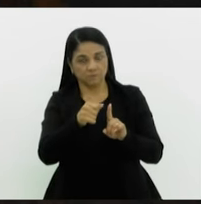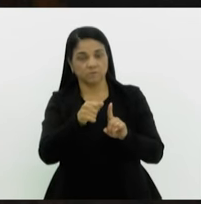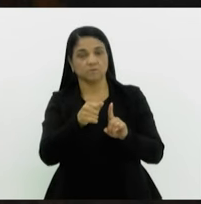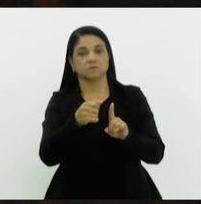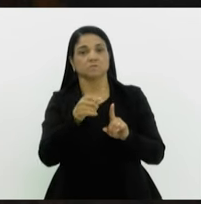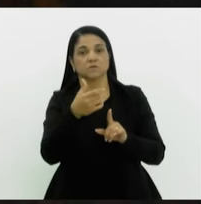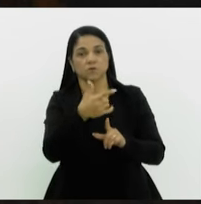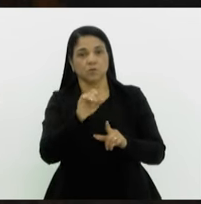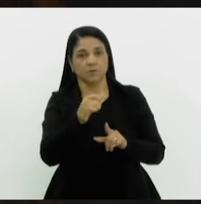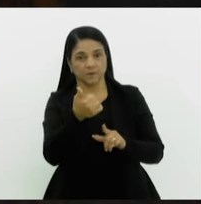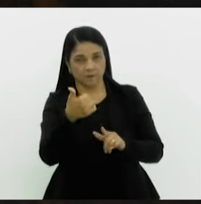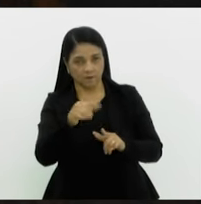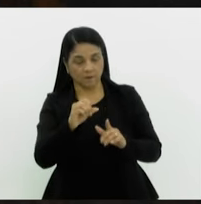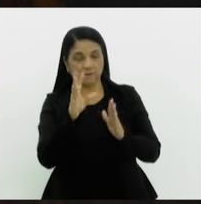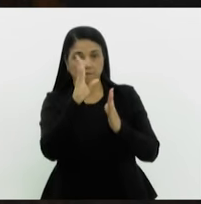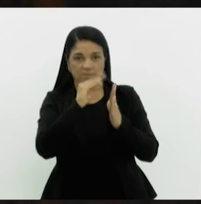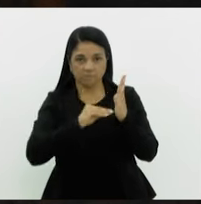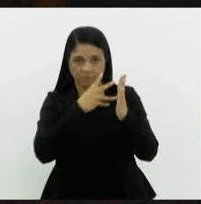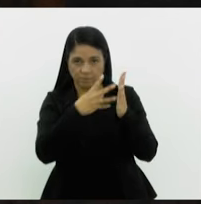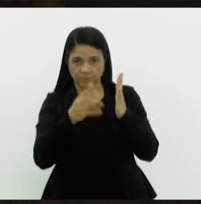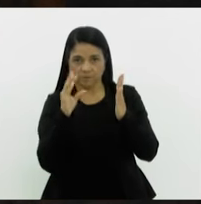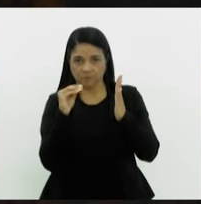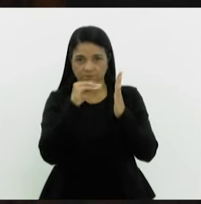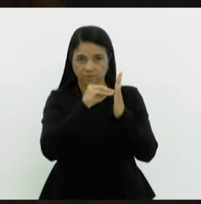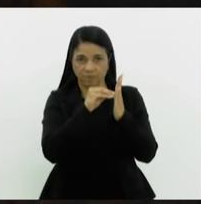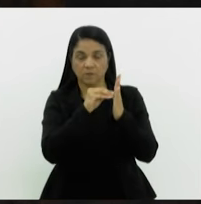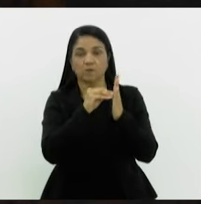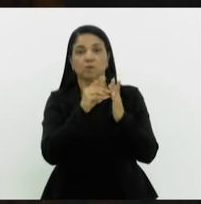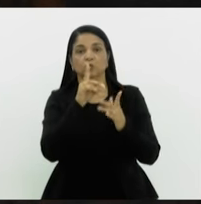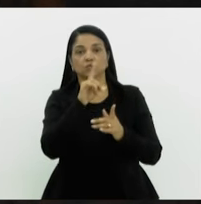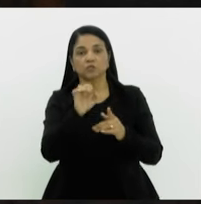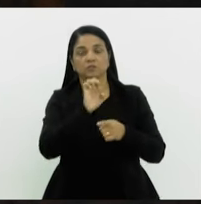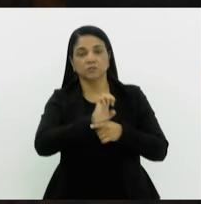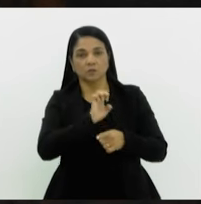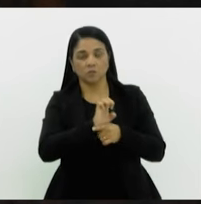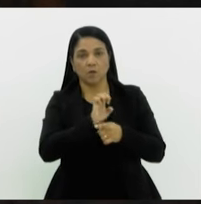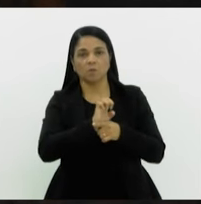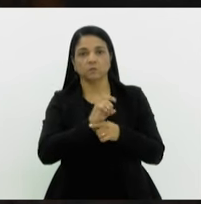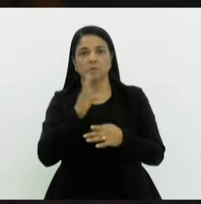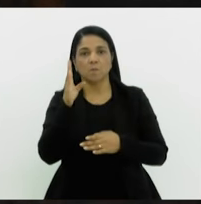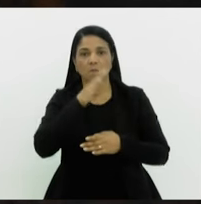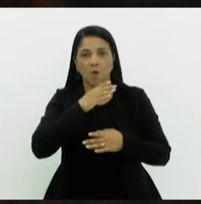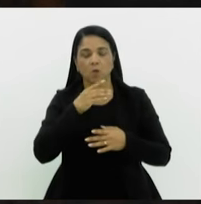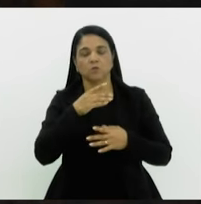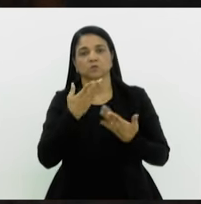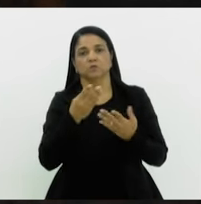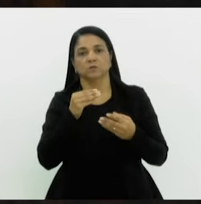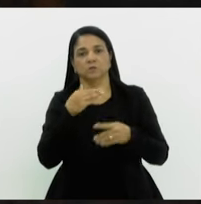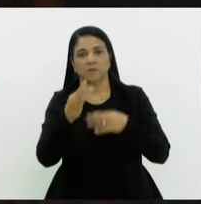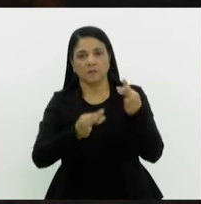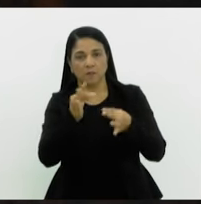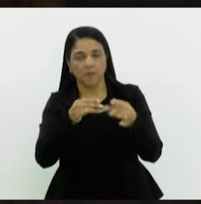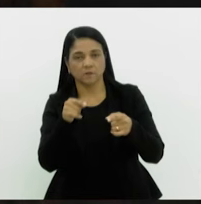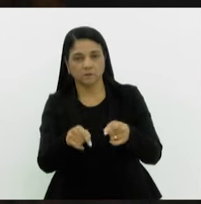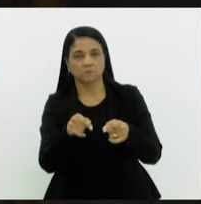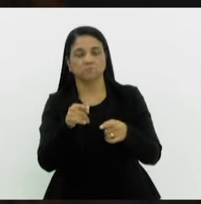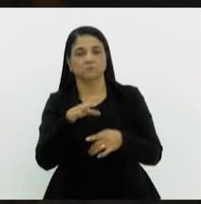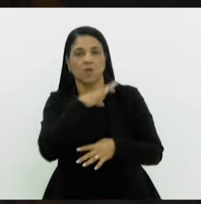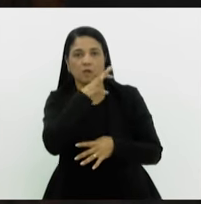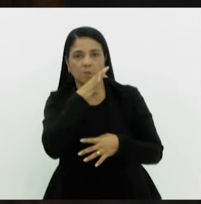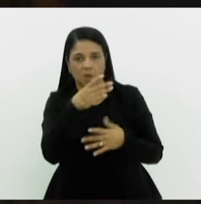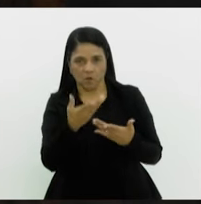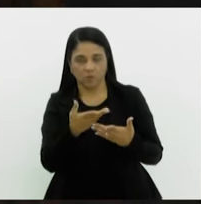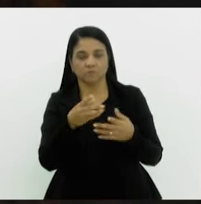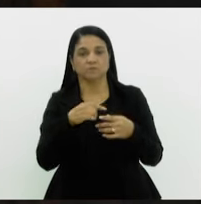Janeiro o Dia Estadual de Combate aos Maus-Tratos de Animais Silvestres. Em discussão, não havendo quem queira